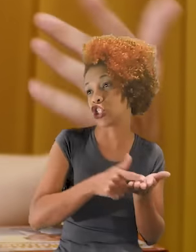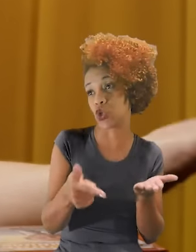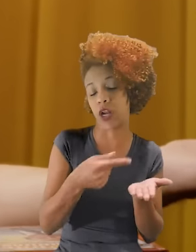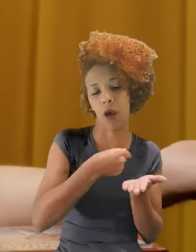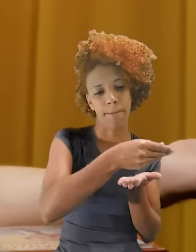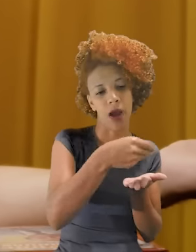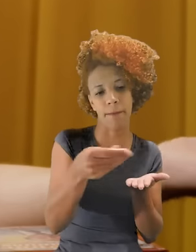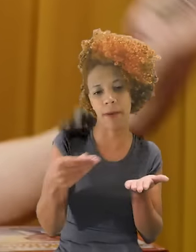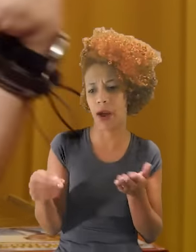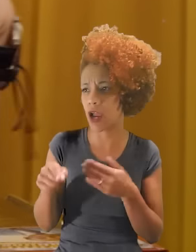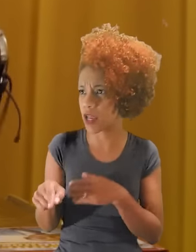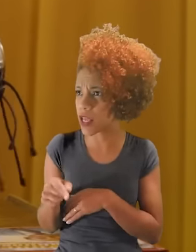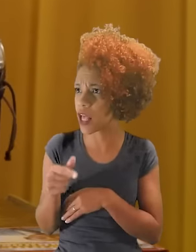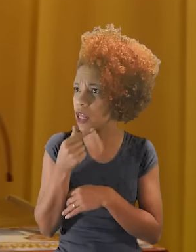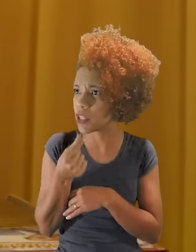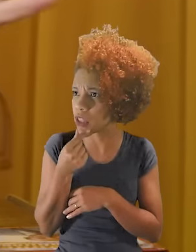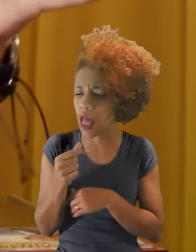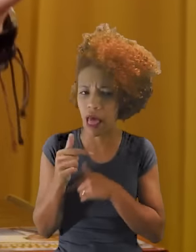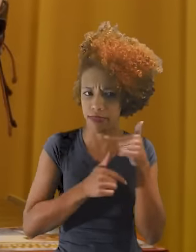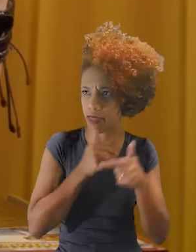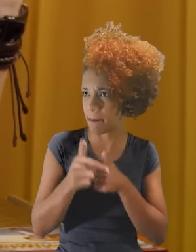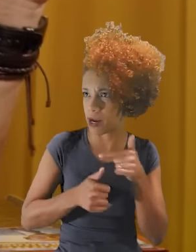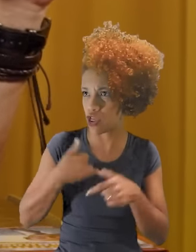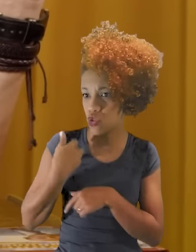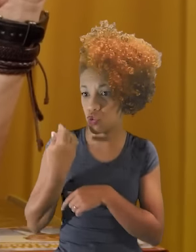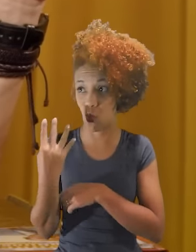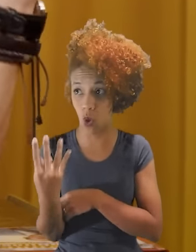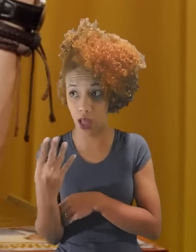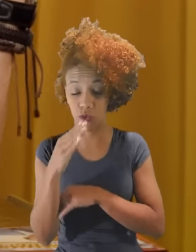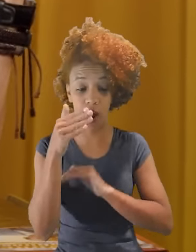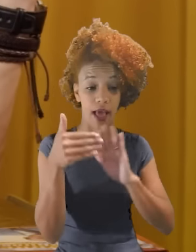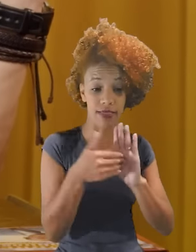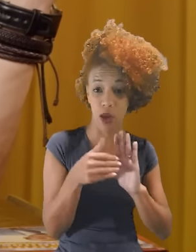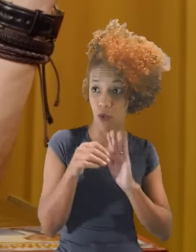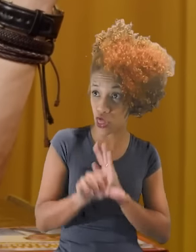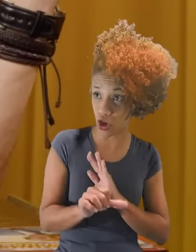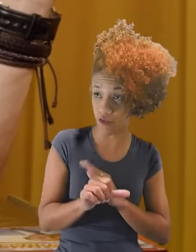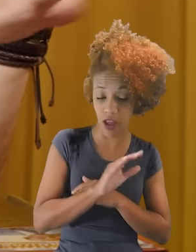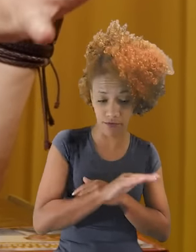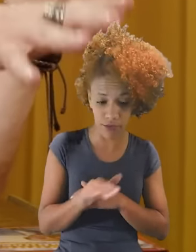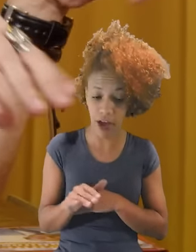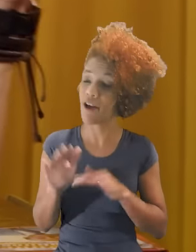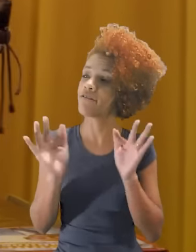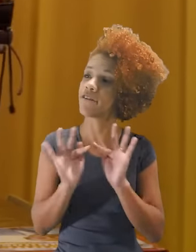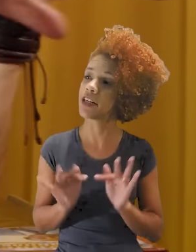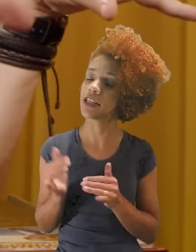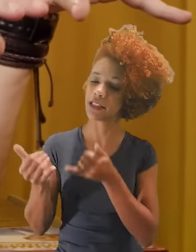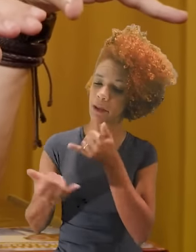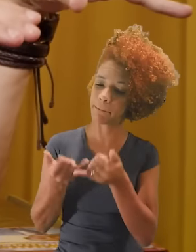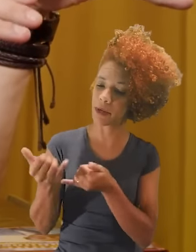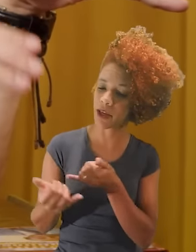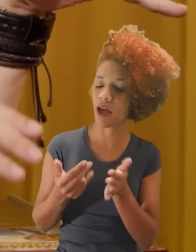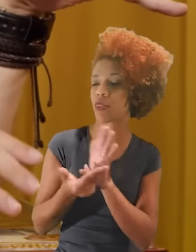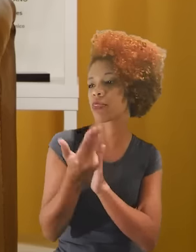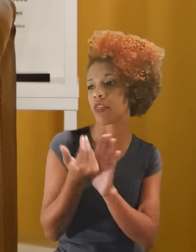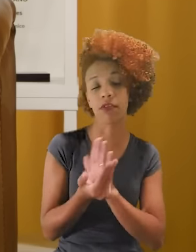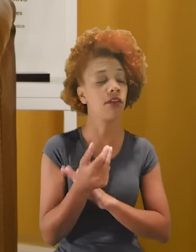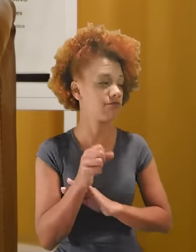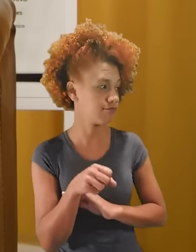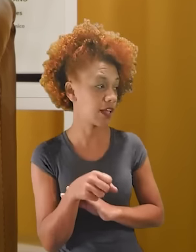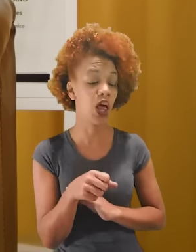cara, criança... trabalhava. Então, ou seja, dos 4 aos 9, foi uma infância feliz. Na fazenda, brincando e tal. Desenhando.